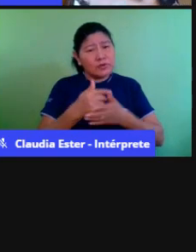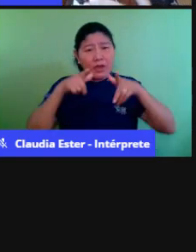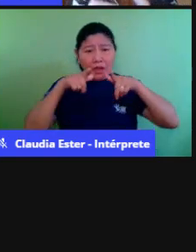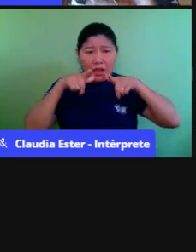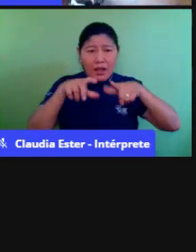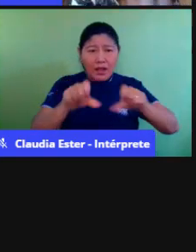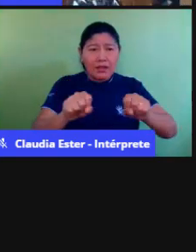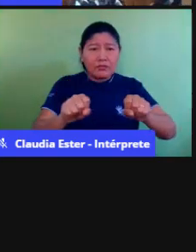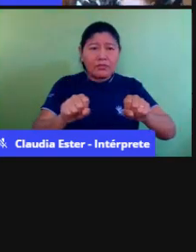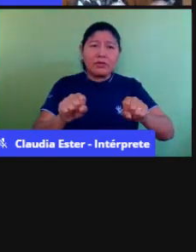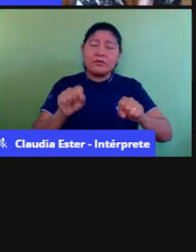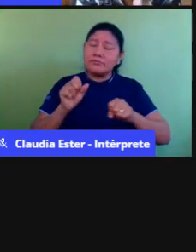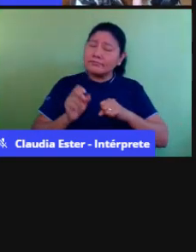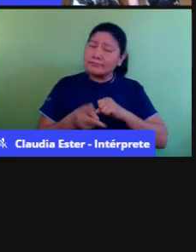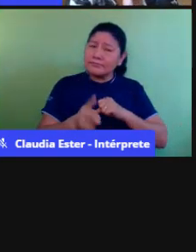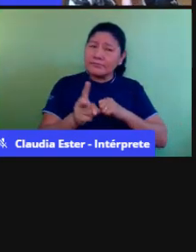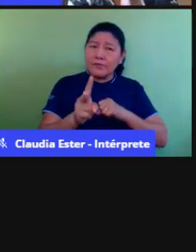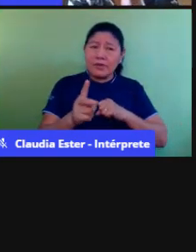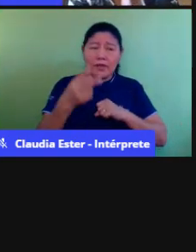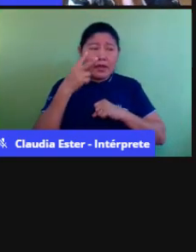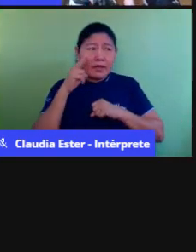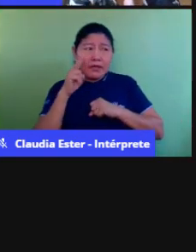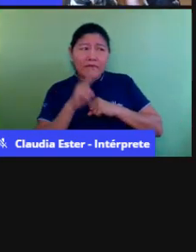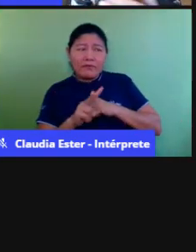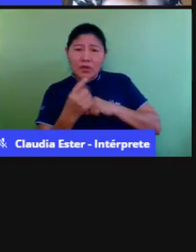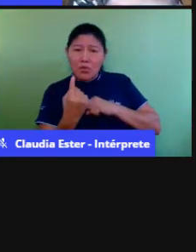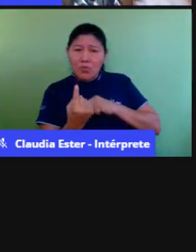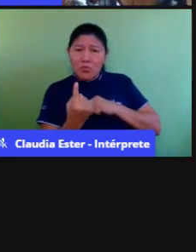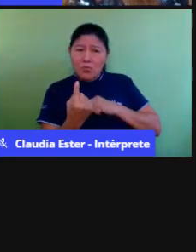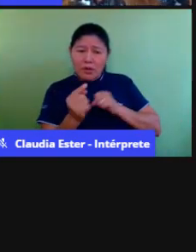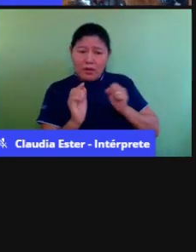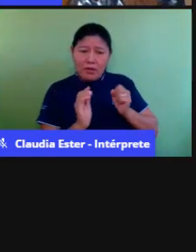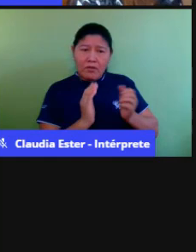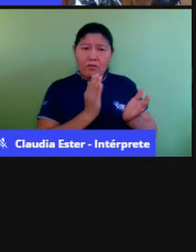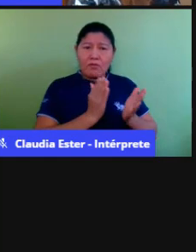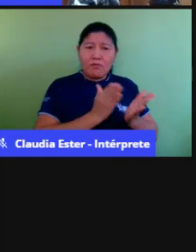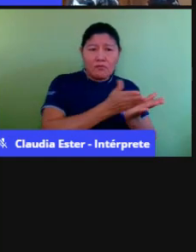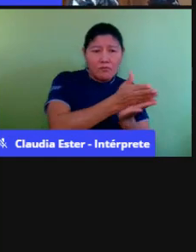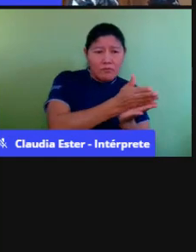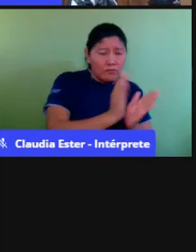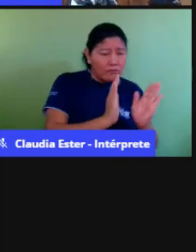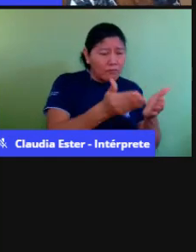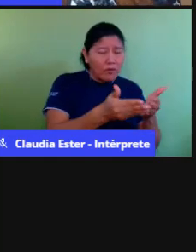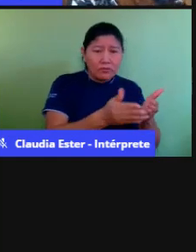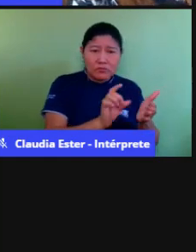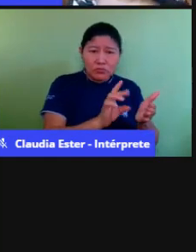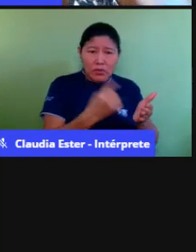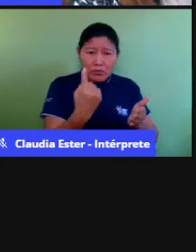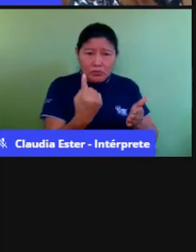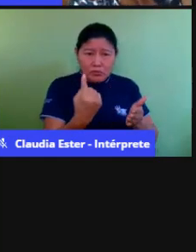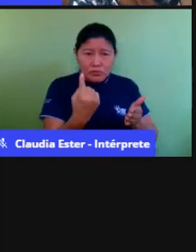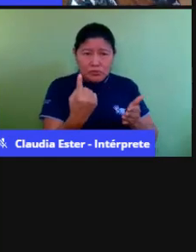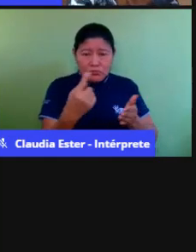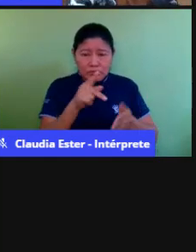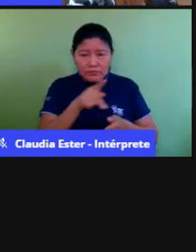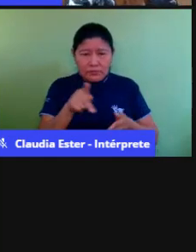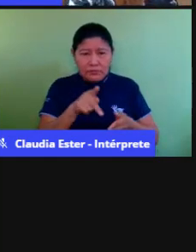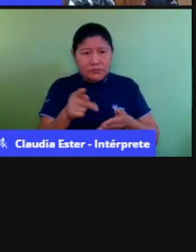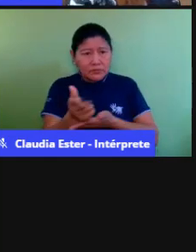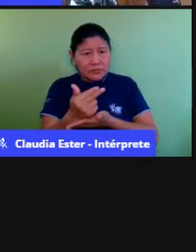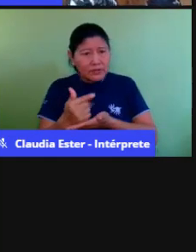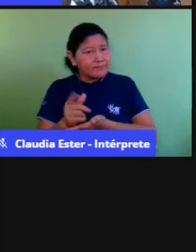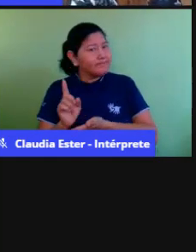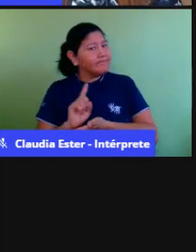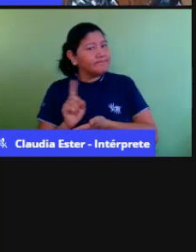não só por uma única especialidade, ou seja, não só pelo professor de arte, mas pelos todos os